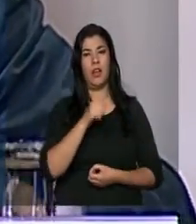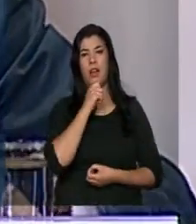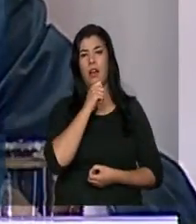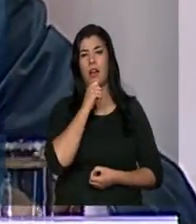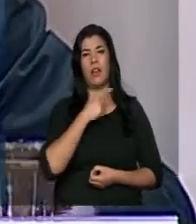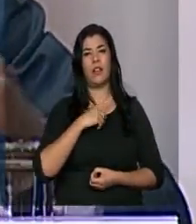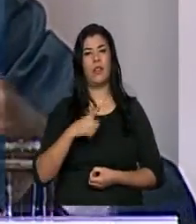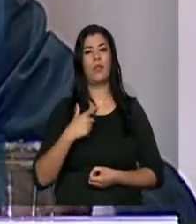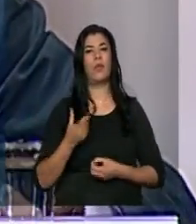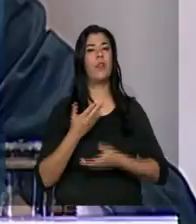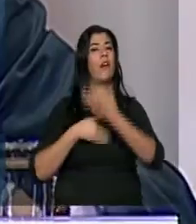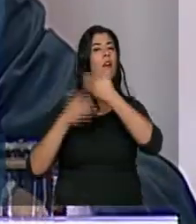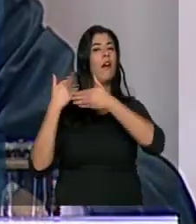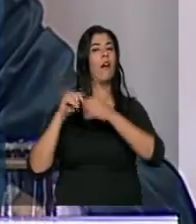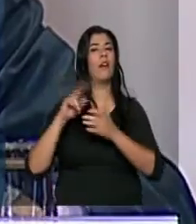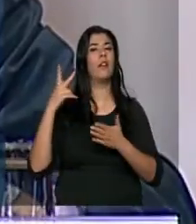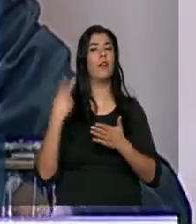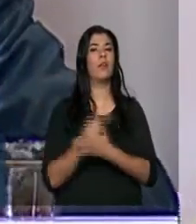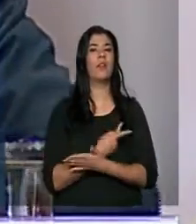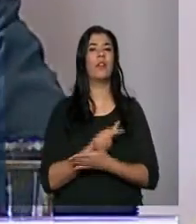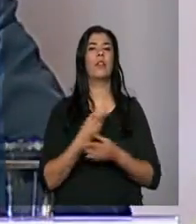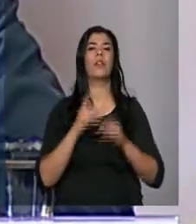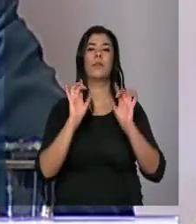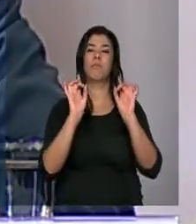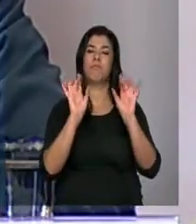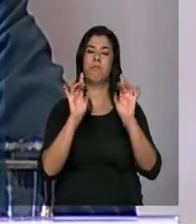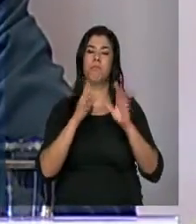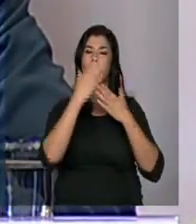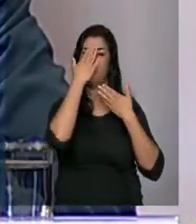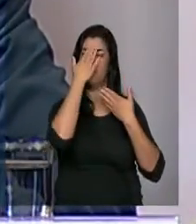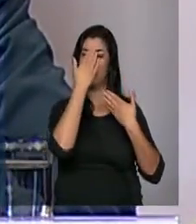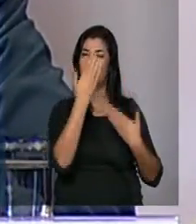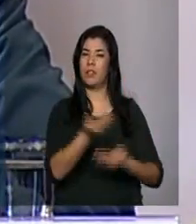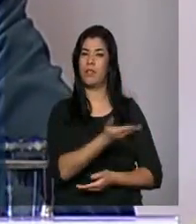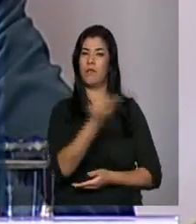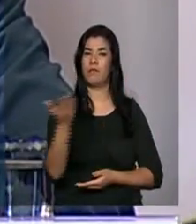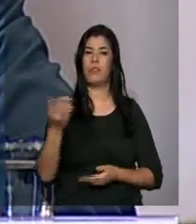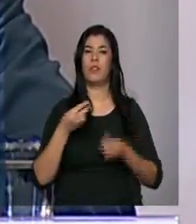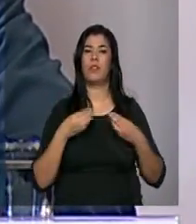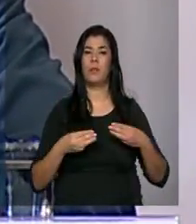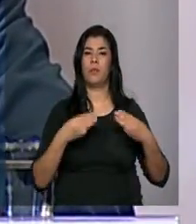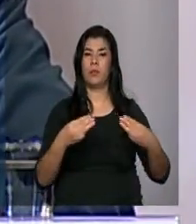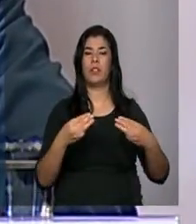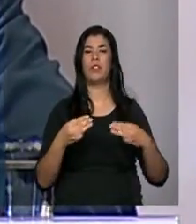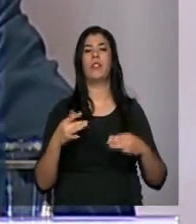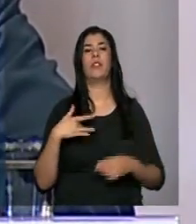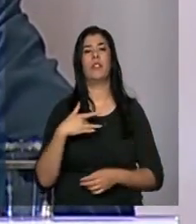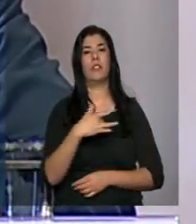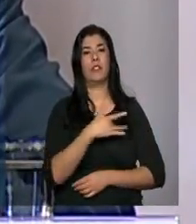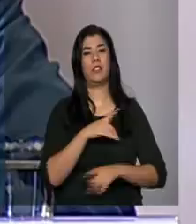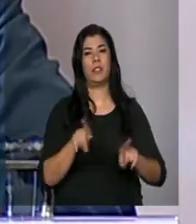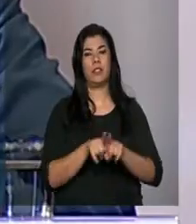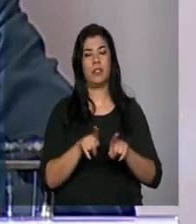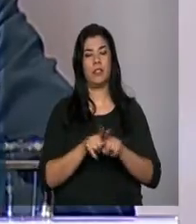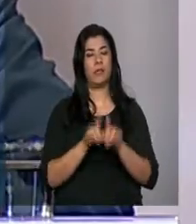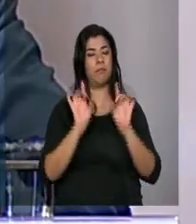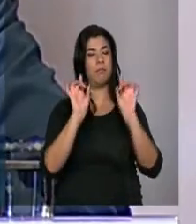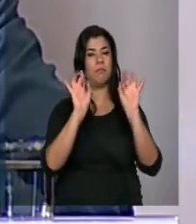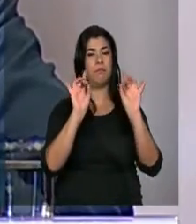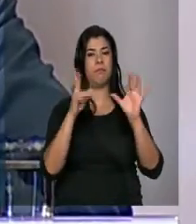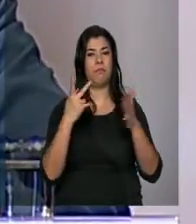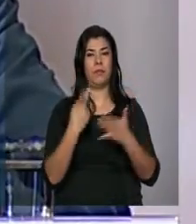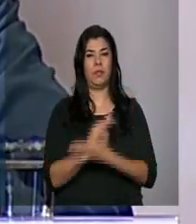fazer ainda, então queria aproveitar esse momento para agradecer por tudo. E agradecer ao Ministério por este momento tão